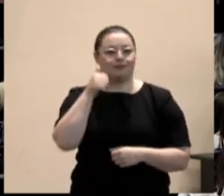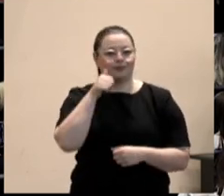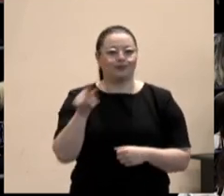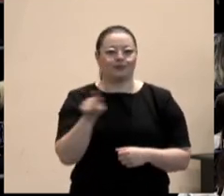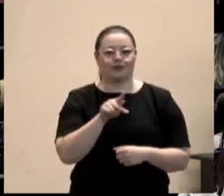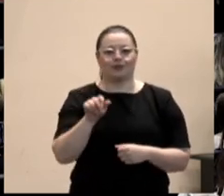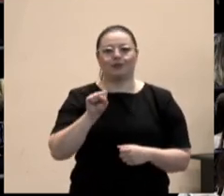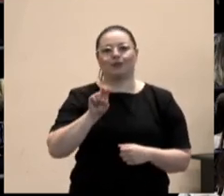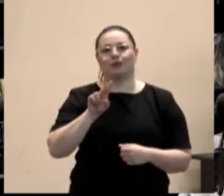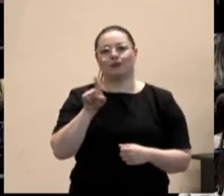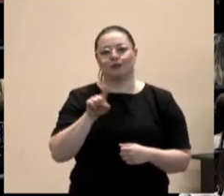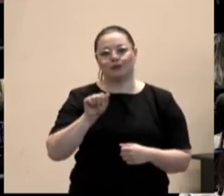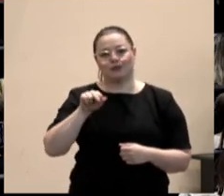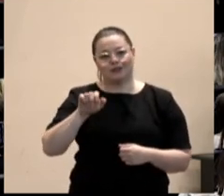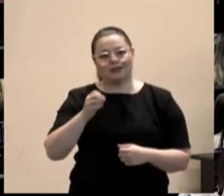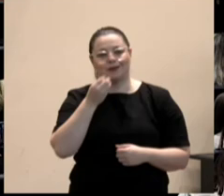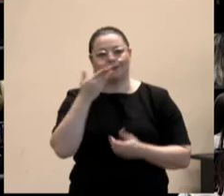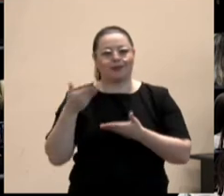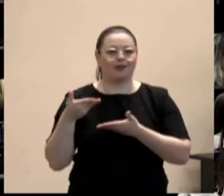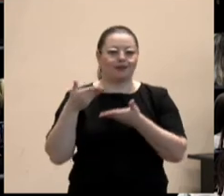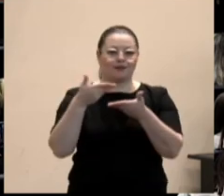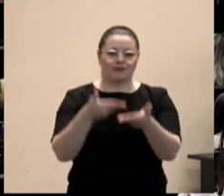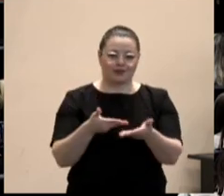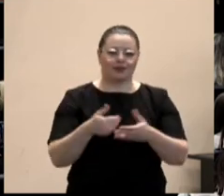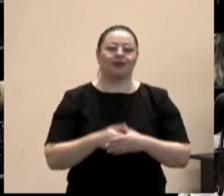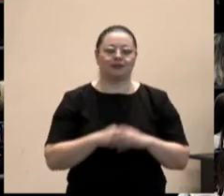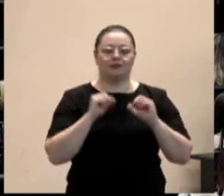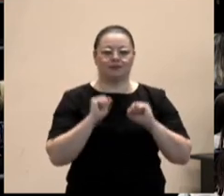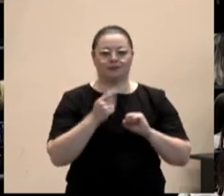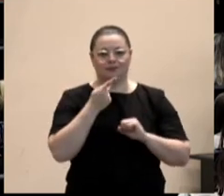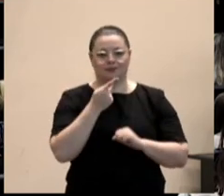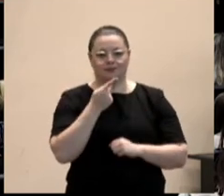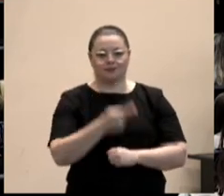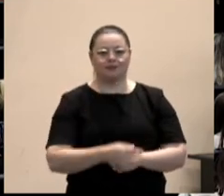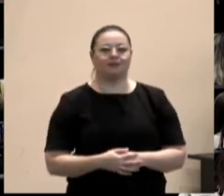seja bem-vinda e faça o uso então da palavra.